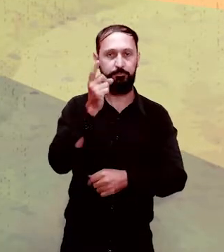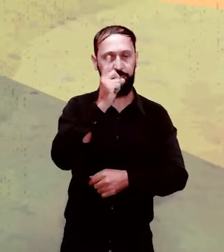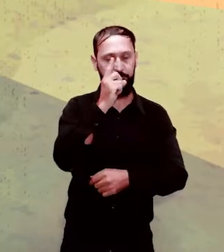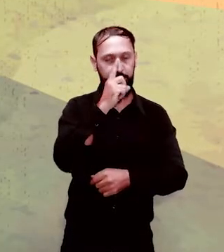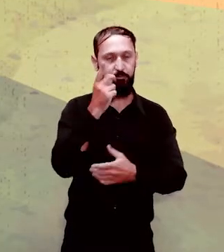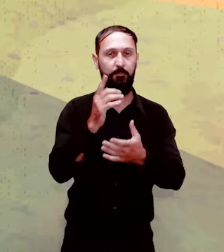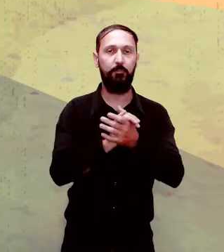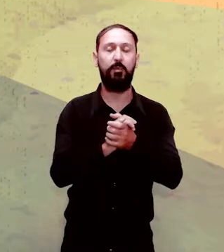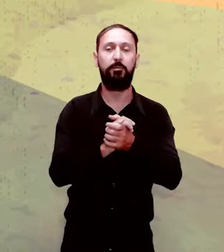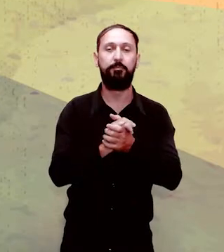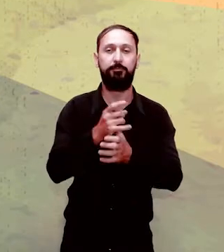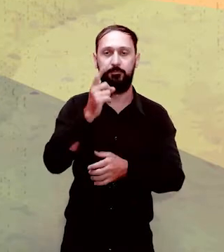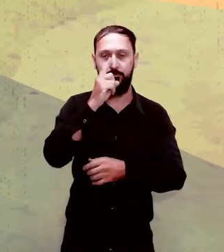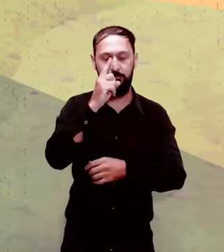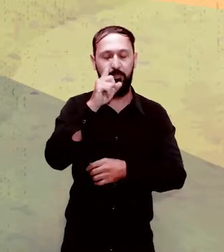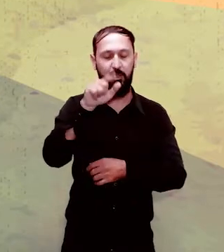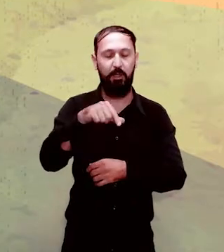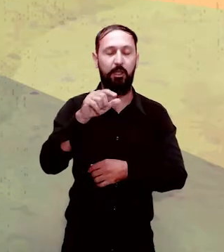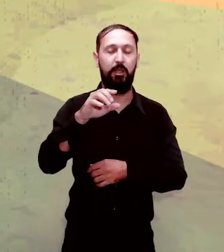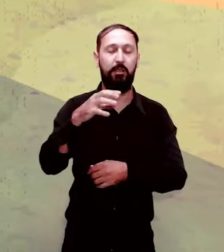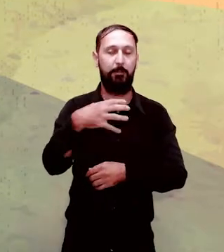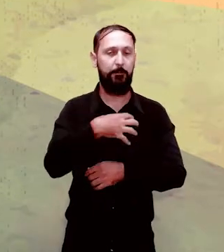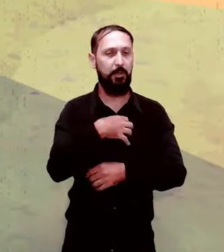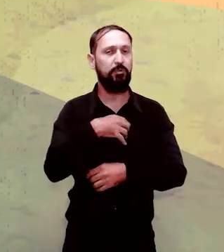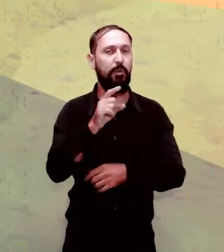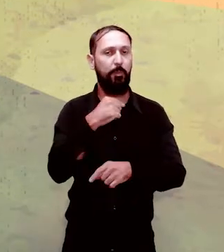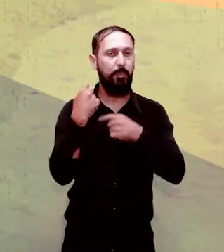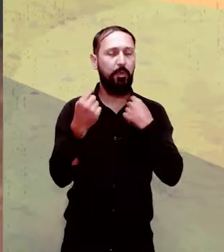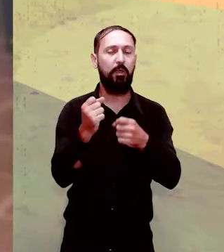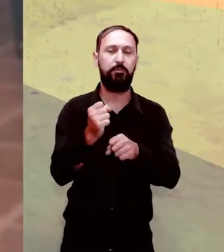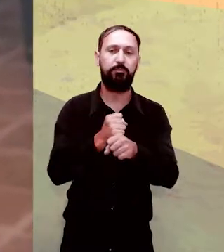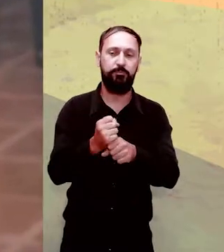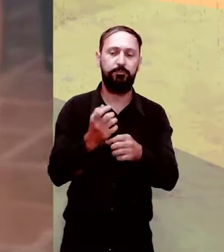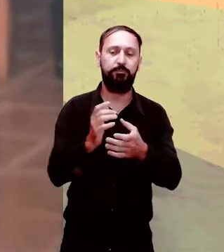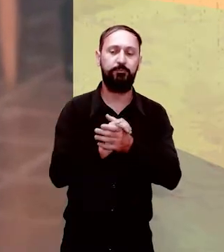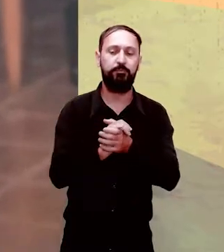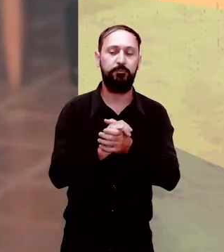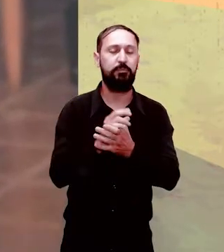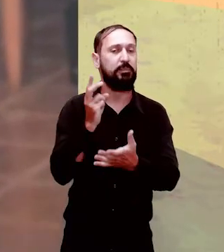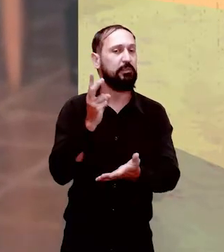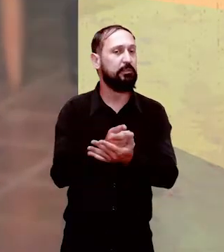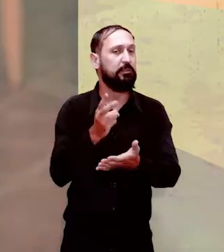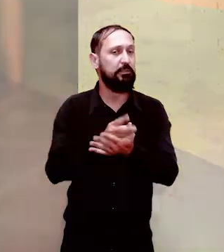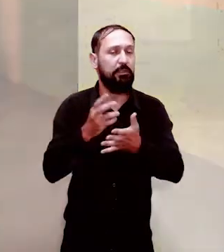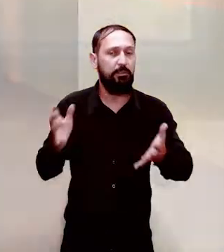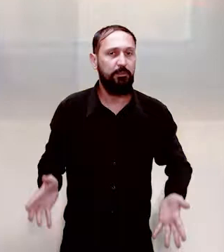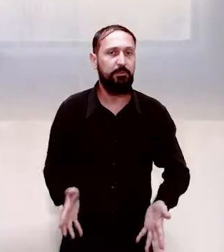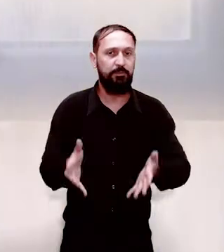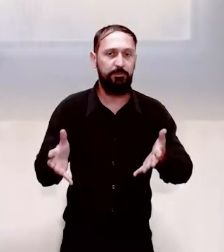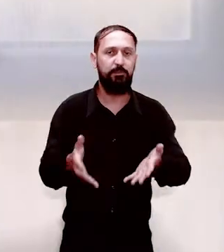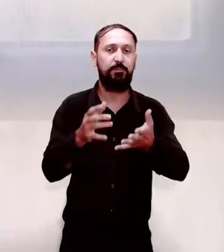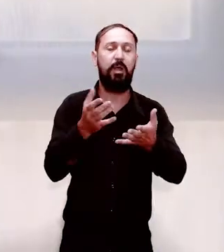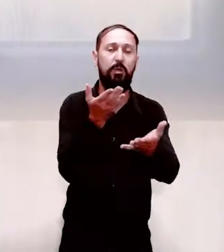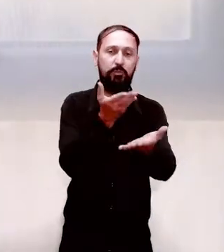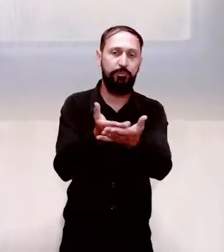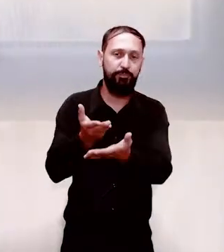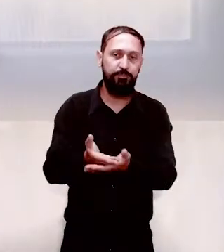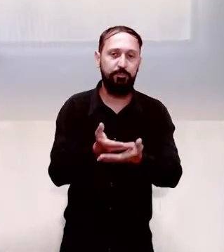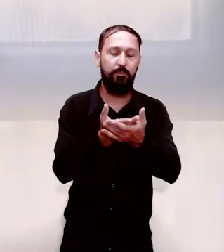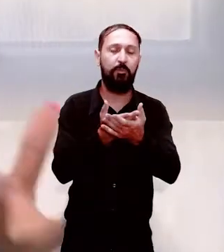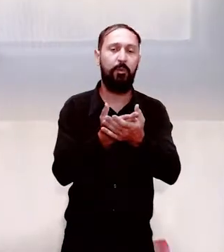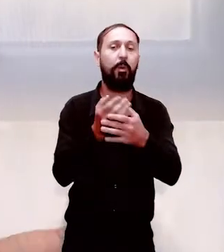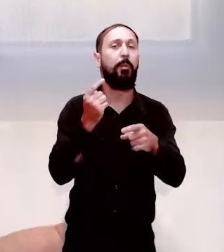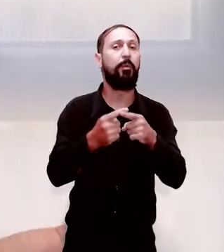se deve muito pela minha mãe. Então, a minha mãe é uma baiana, hoje já falecida há algum tempo, mas ela sempre nos incentivou